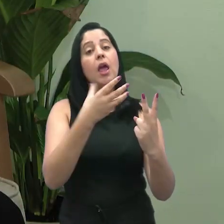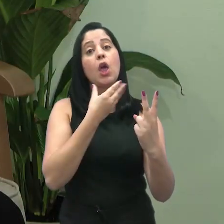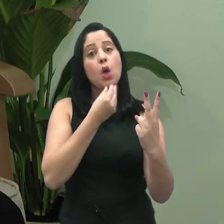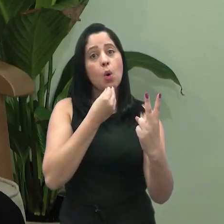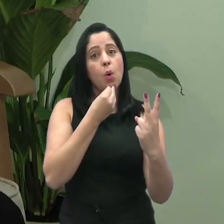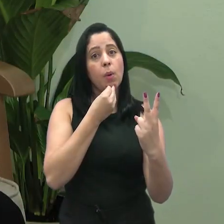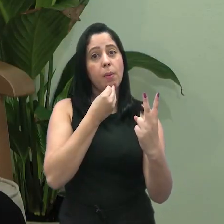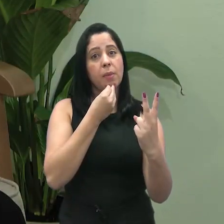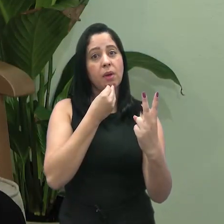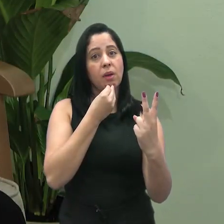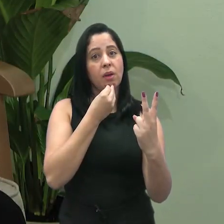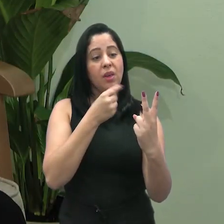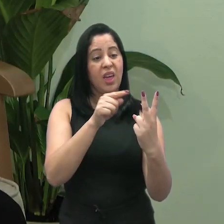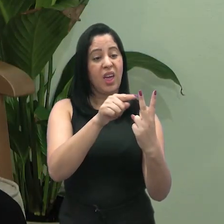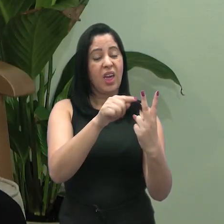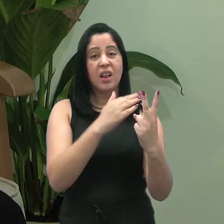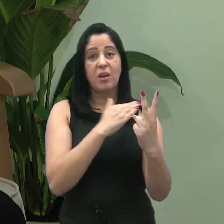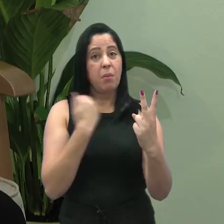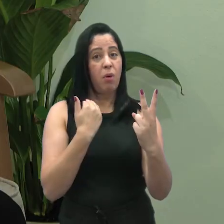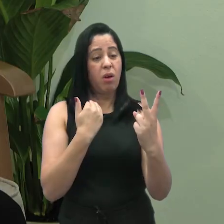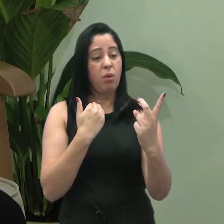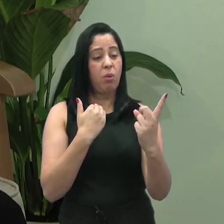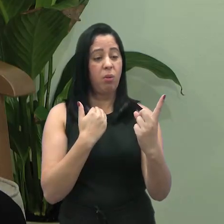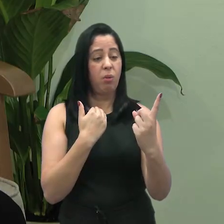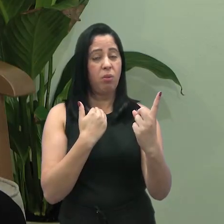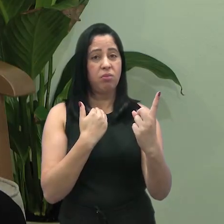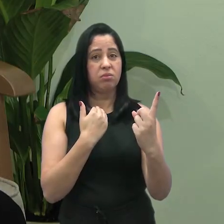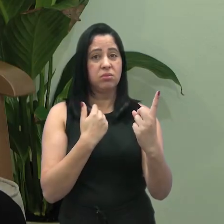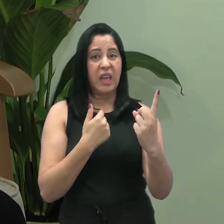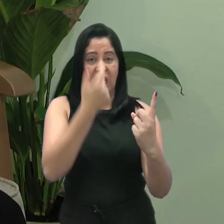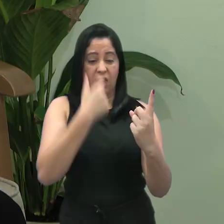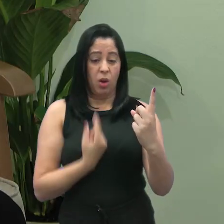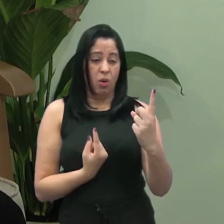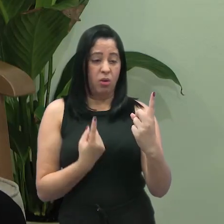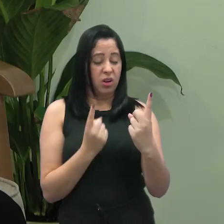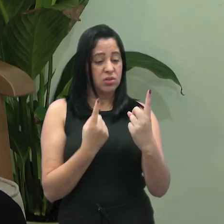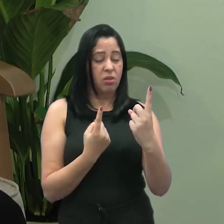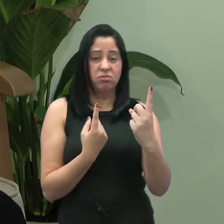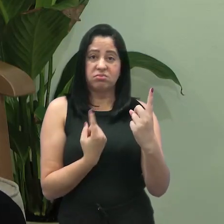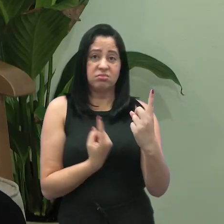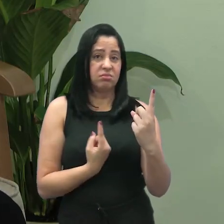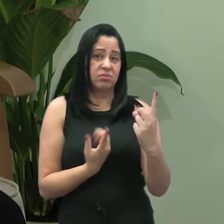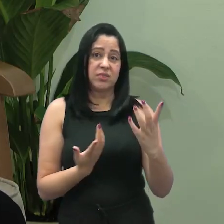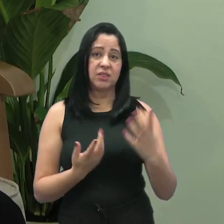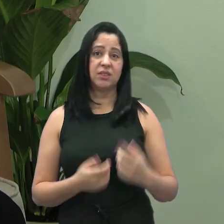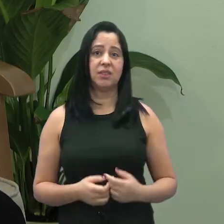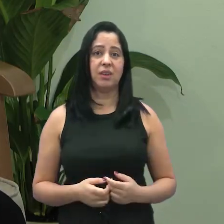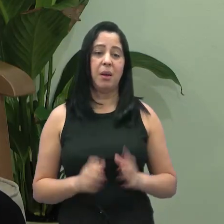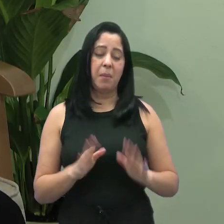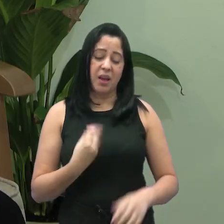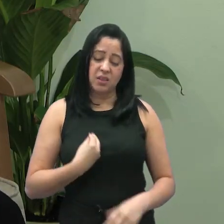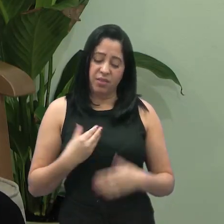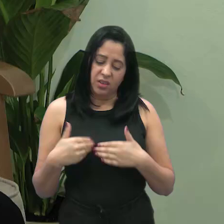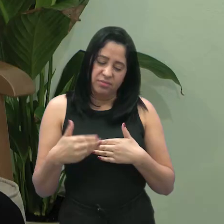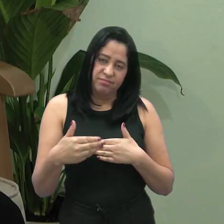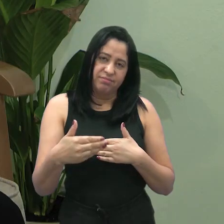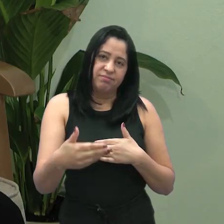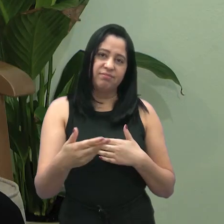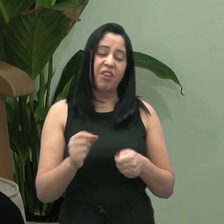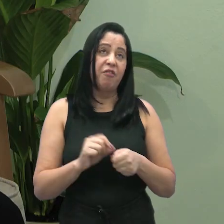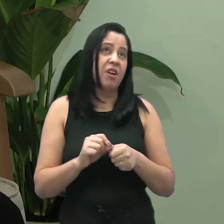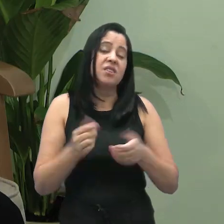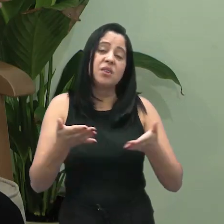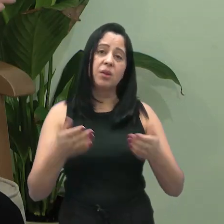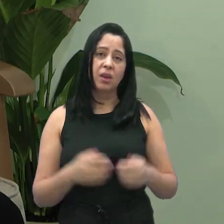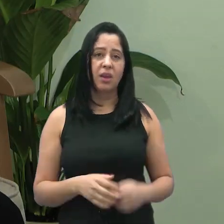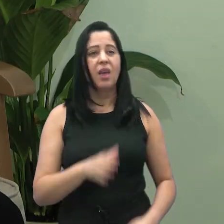ele. Agora ficou só eu e ela. Mas a gente vai levando, né? Fazer o quê? É o